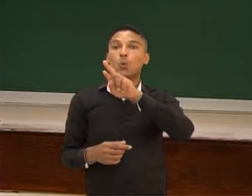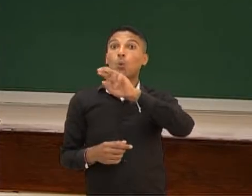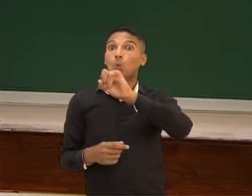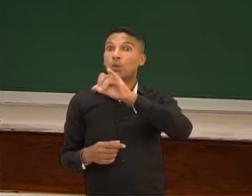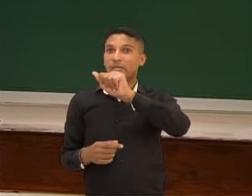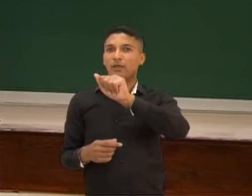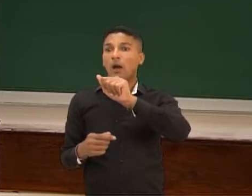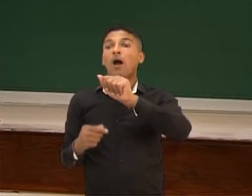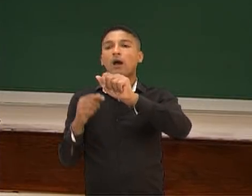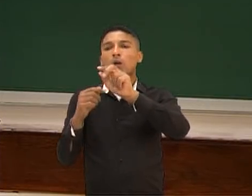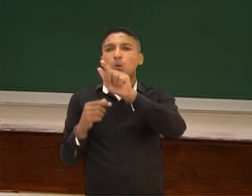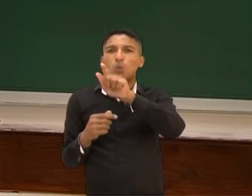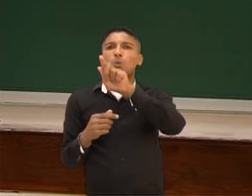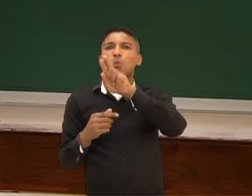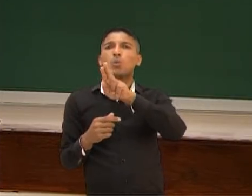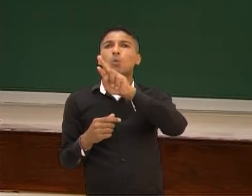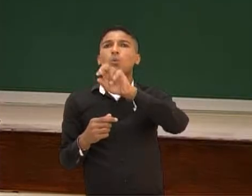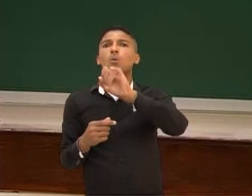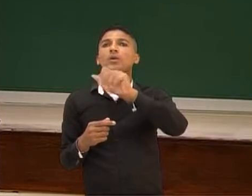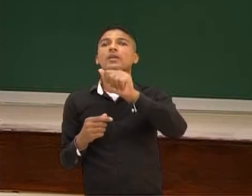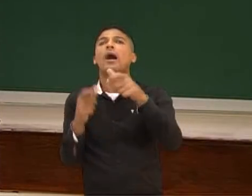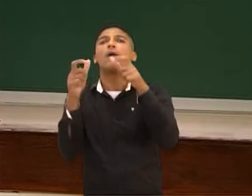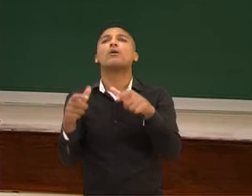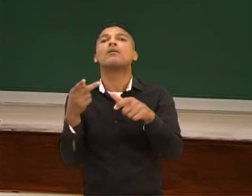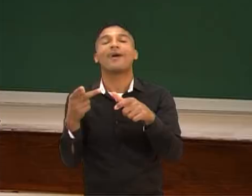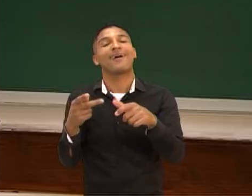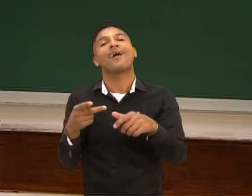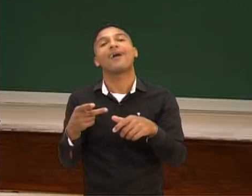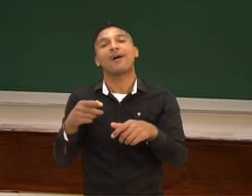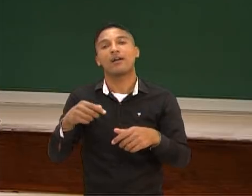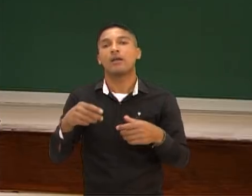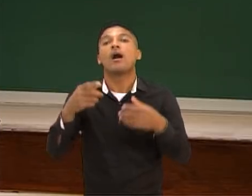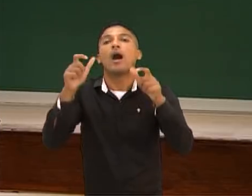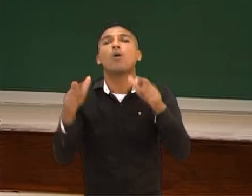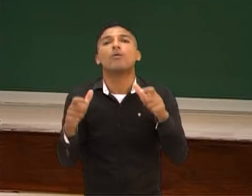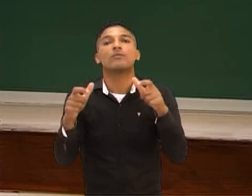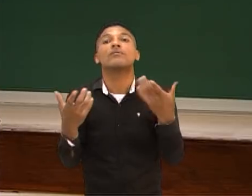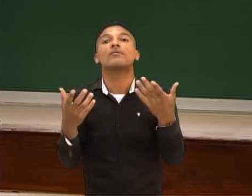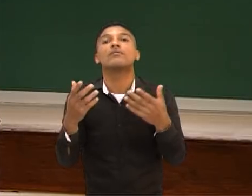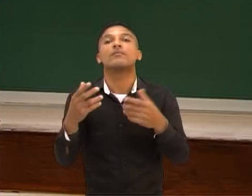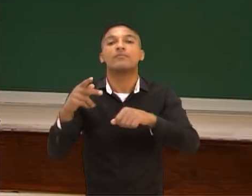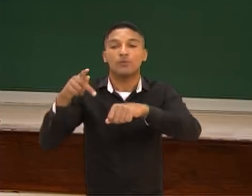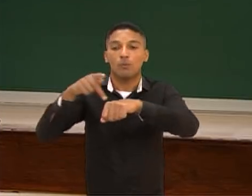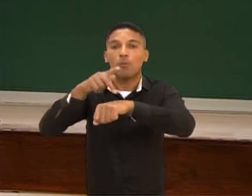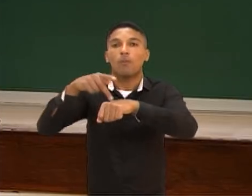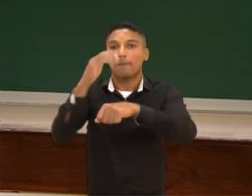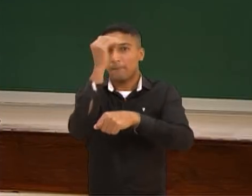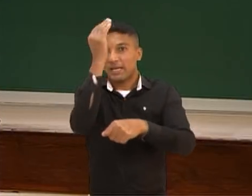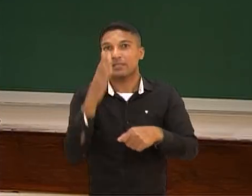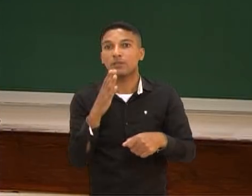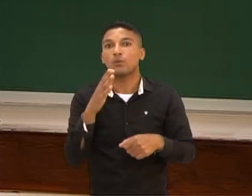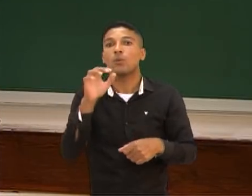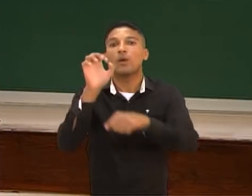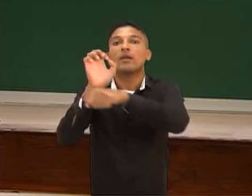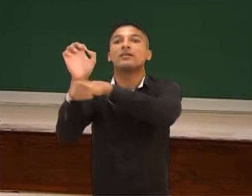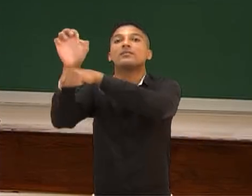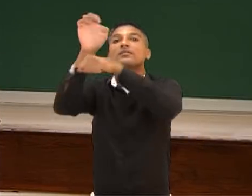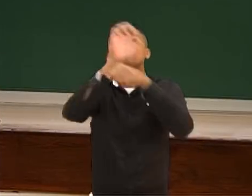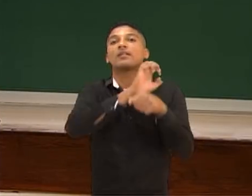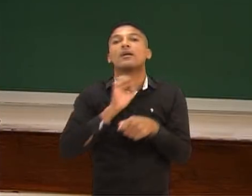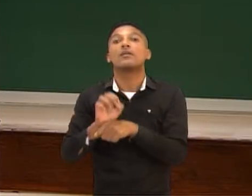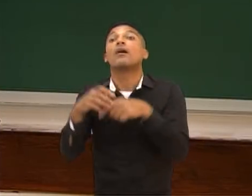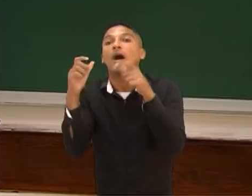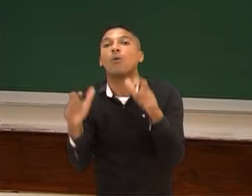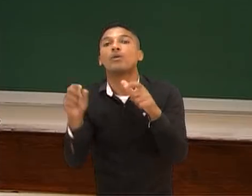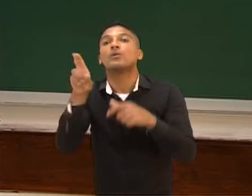aí a dica para vocês pensarem, né, quando foi elaborada essa propaganda. Mas é uma propaganda que é utilizada de uma forma geral